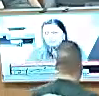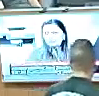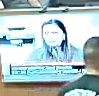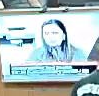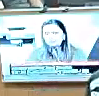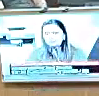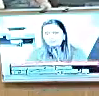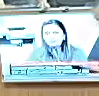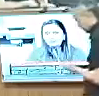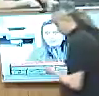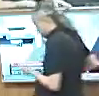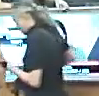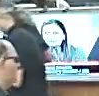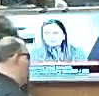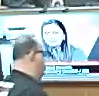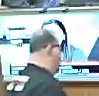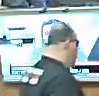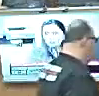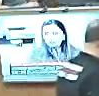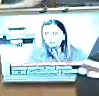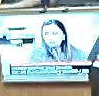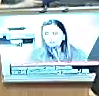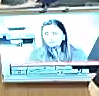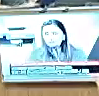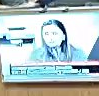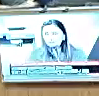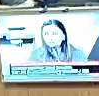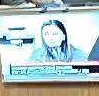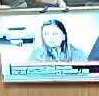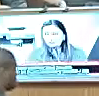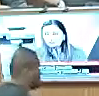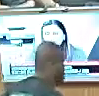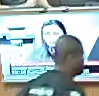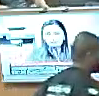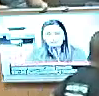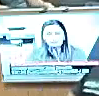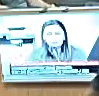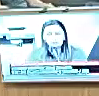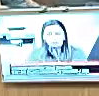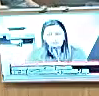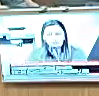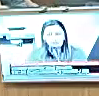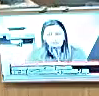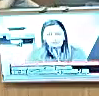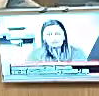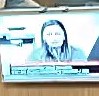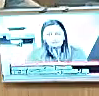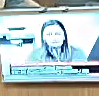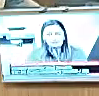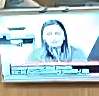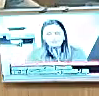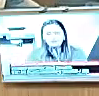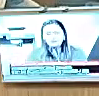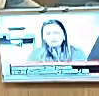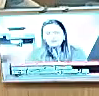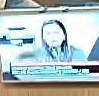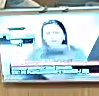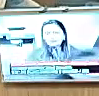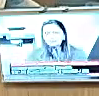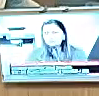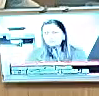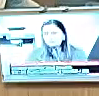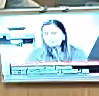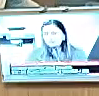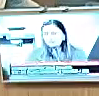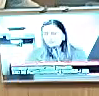e gestão ela já colocou à disposição da secretaria de justiça e segurança pública equipe técnica participar é da